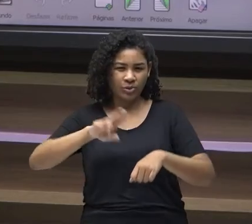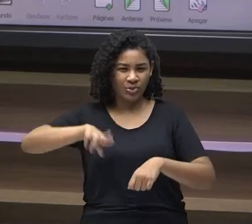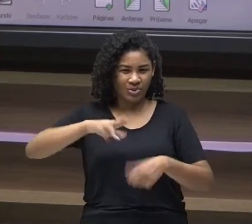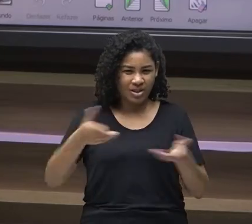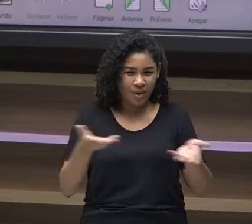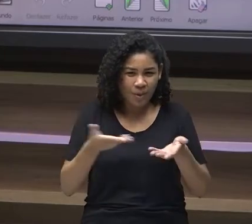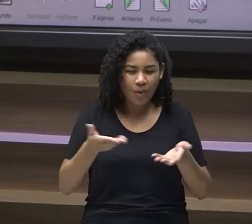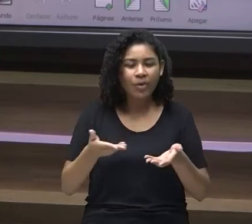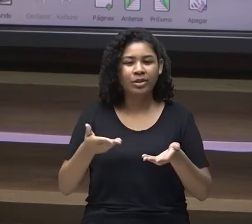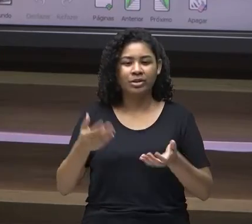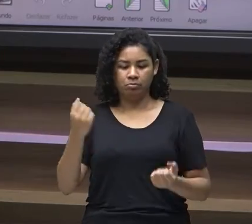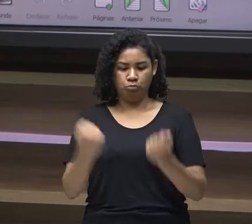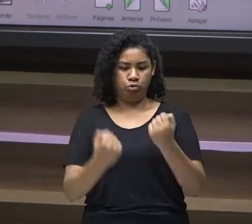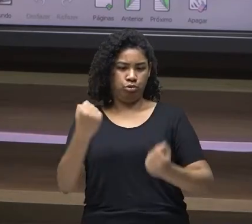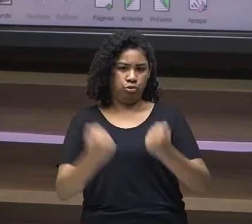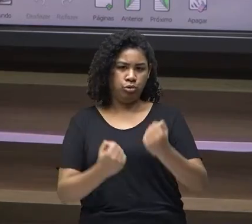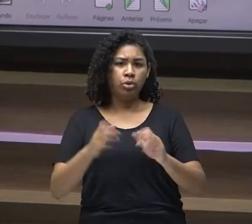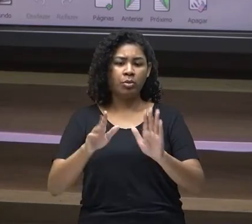com gasolina,